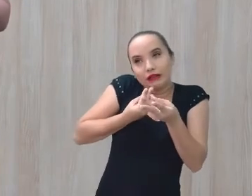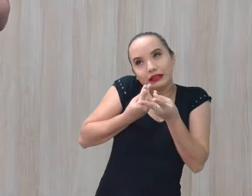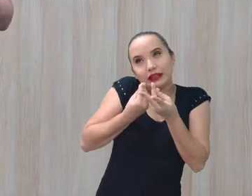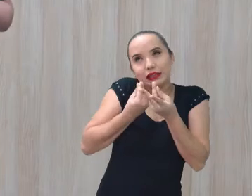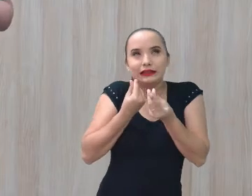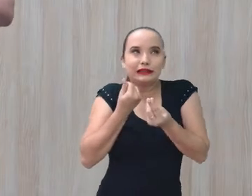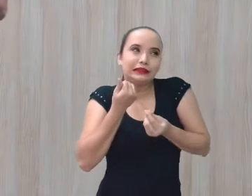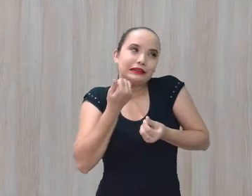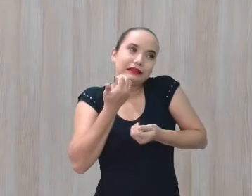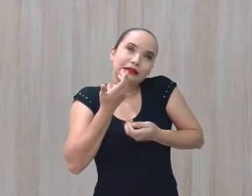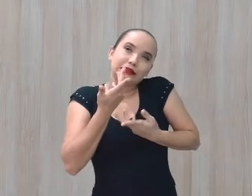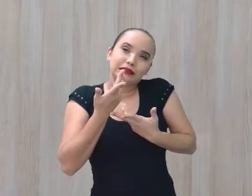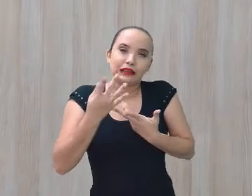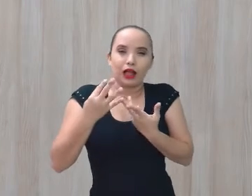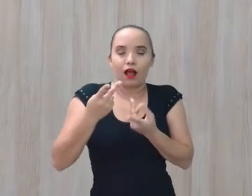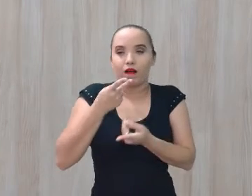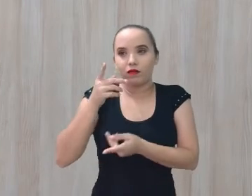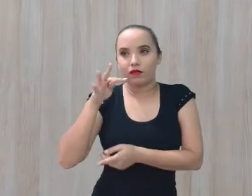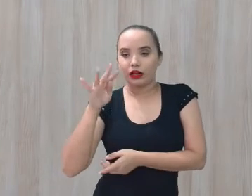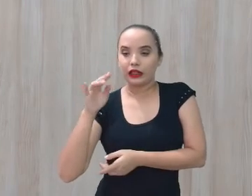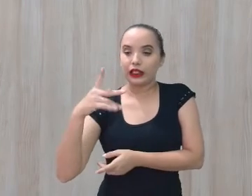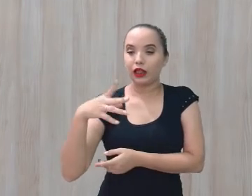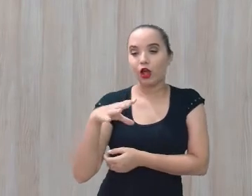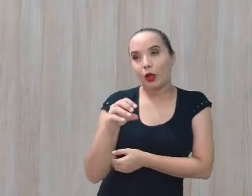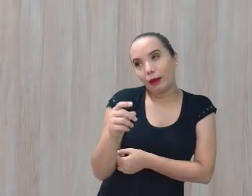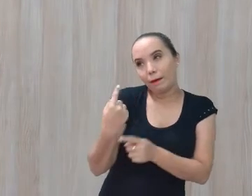vem tipo, né? De repente seja isso.